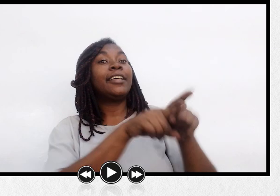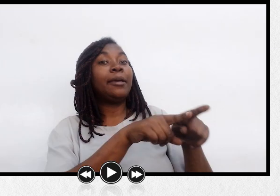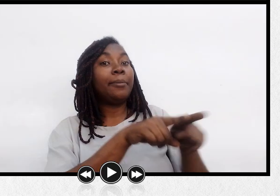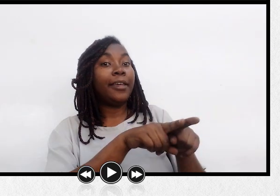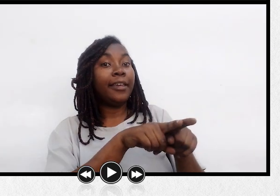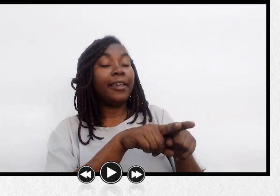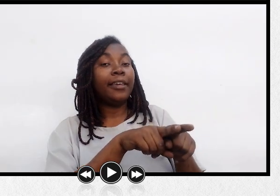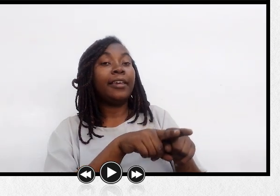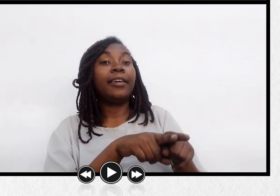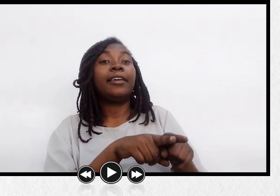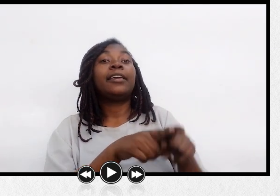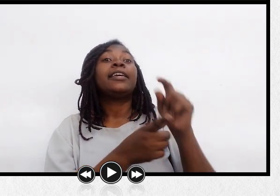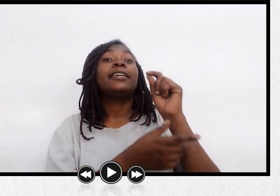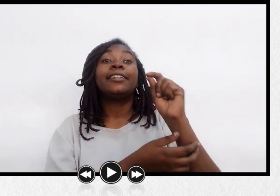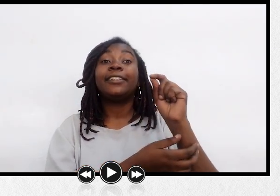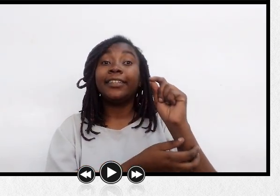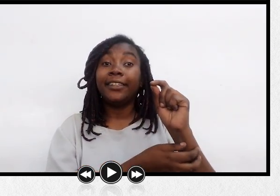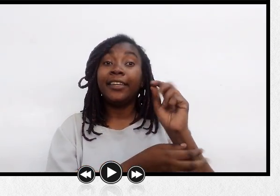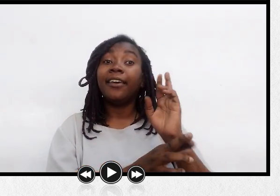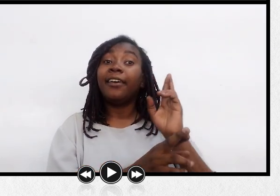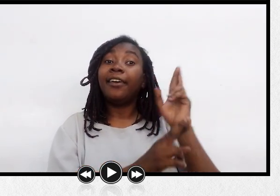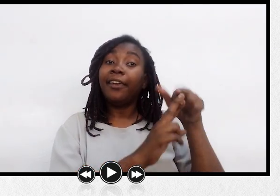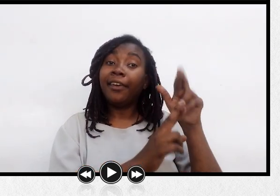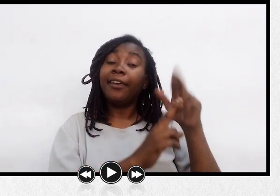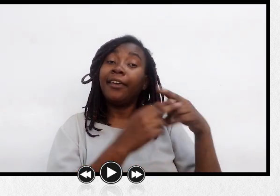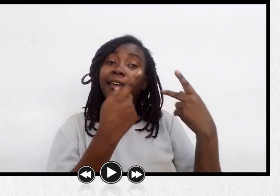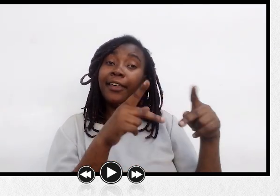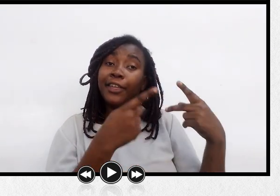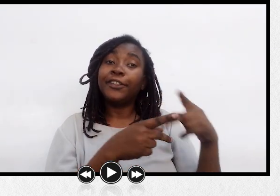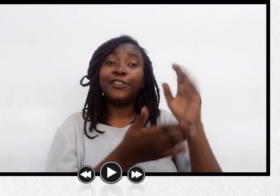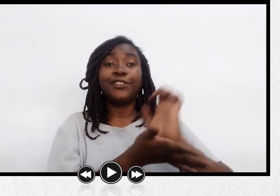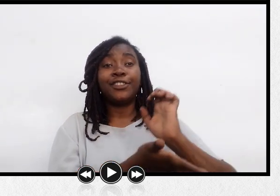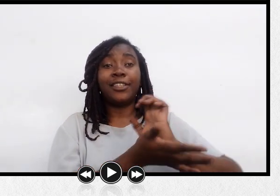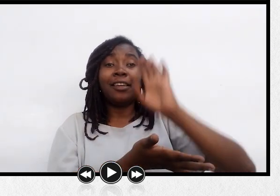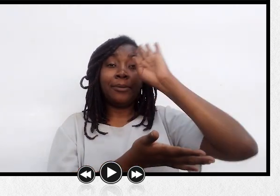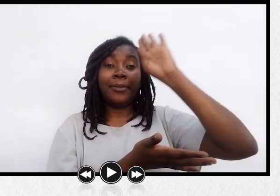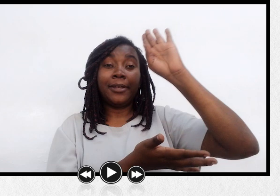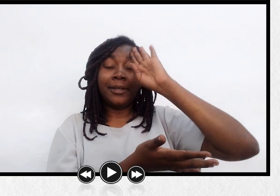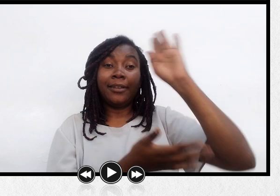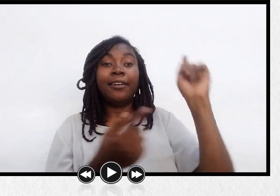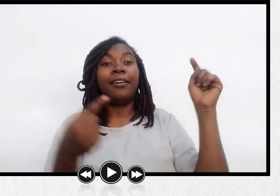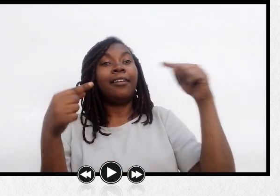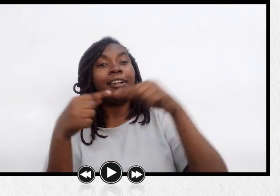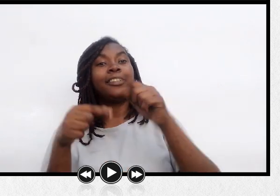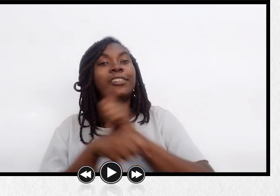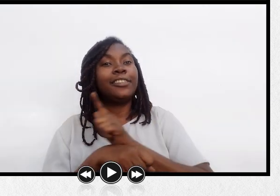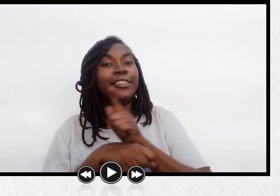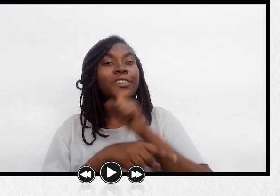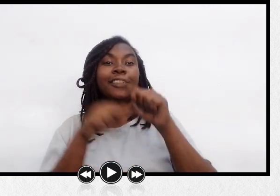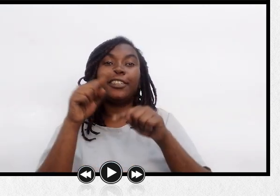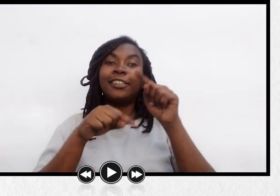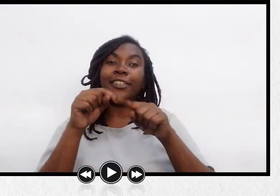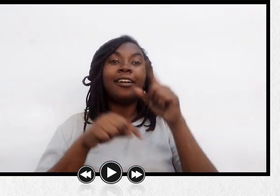também dos representantes do próprio Estado, né? Principalmente os ligados à gestão de recursos